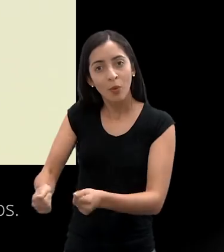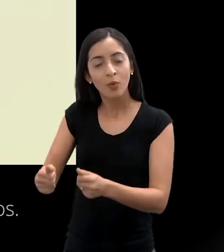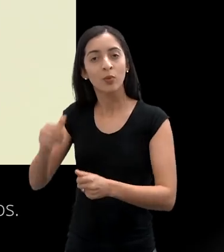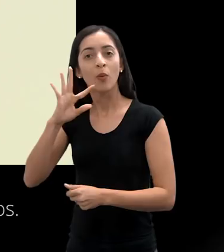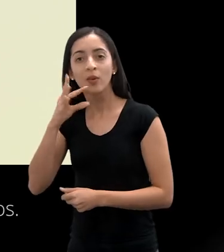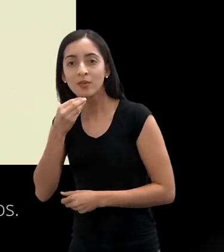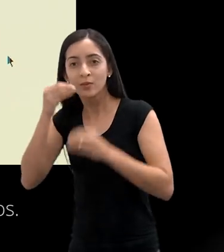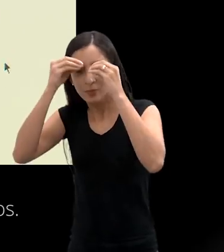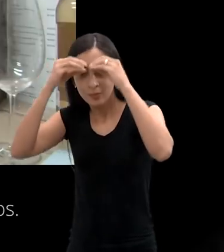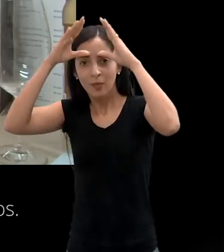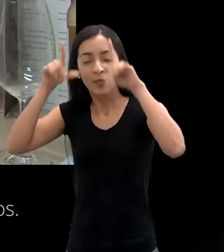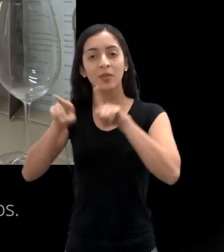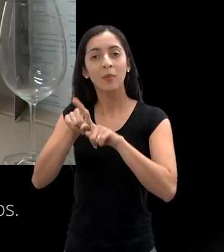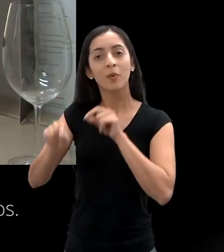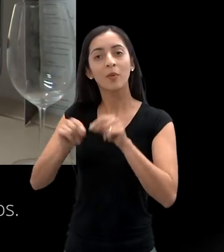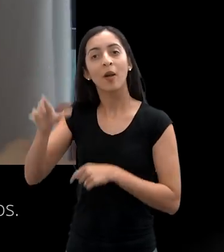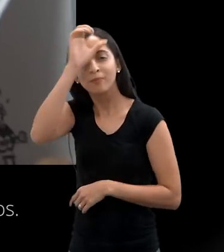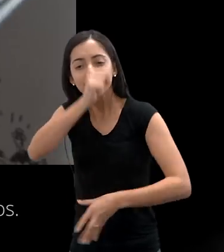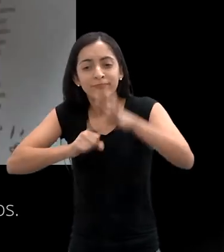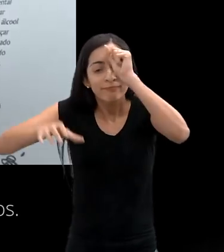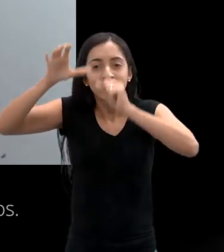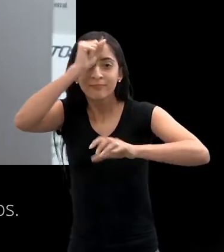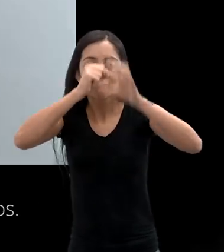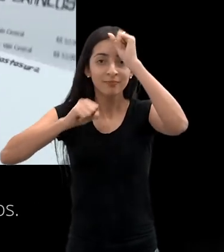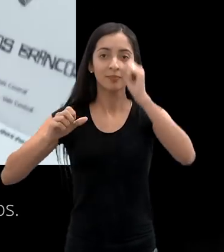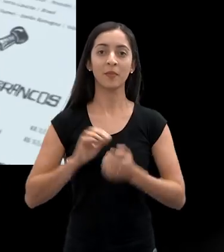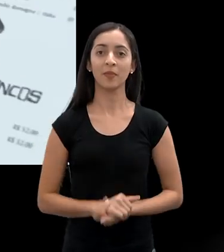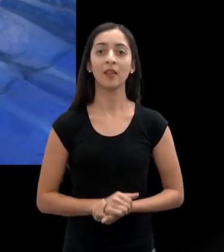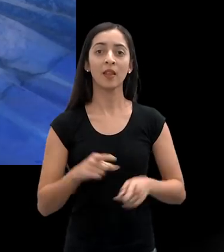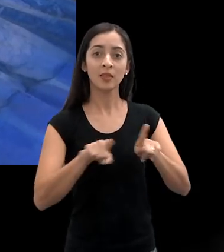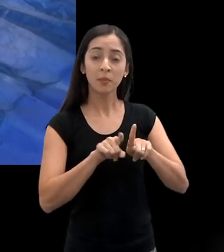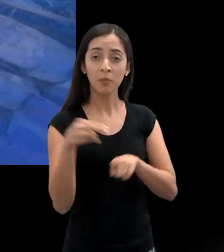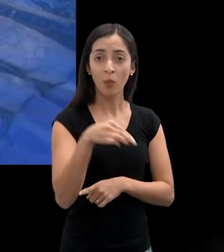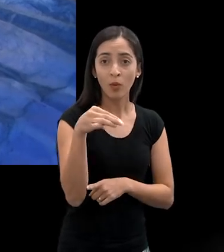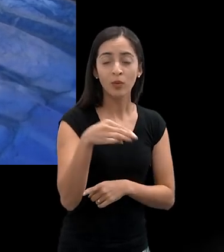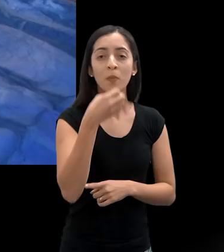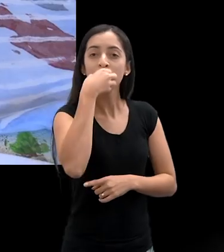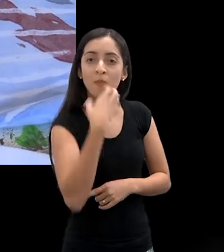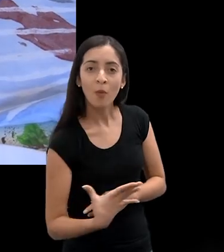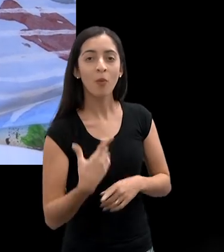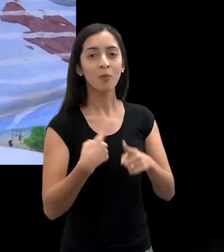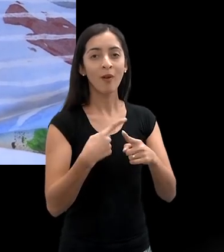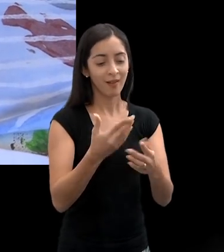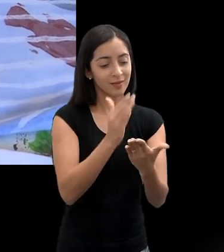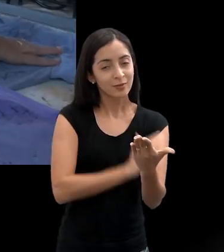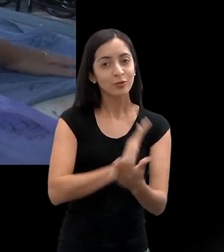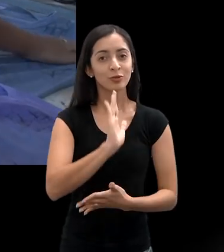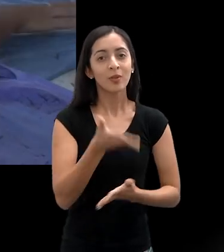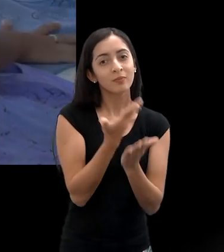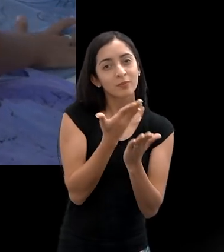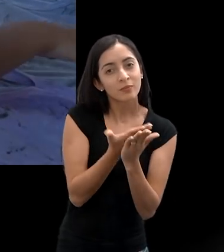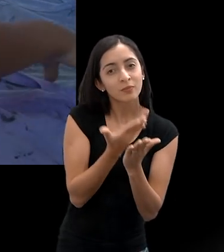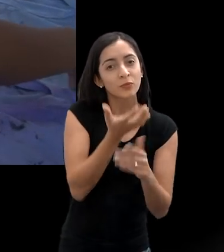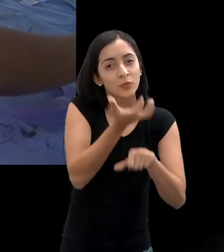todas, ampliando esse seu conhecimento e adquirindo novos, né? Ser monitora também é outra coisa muito boa. Você